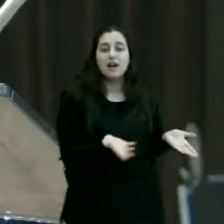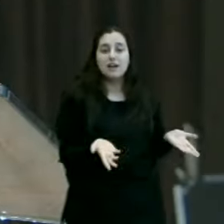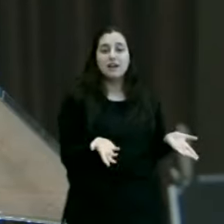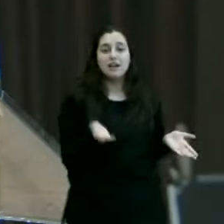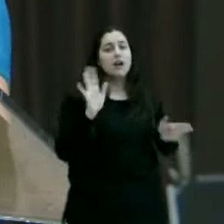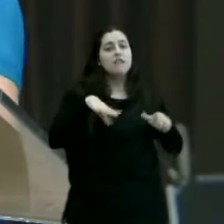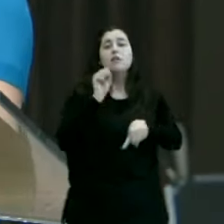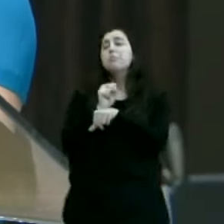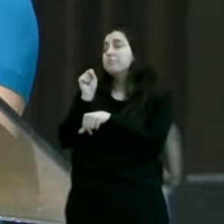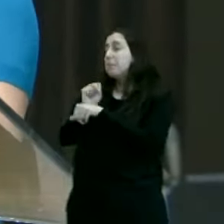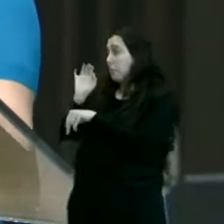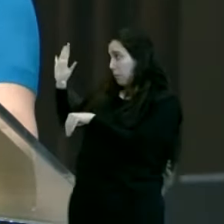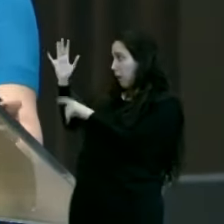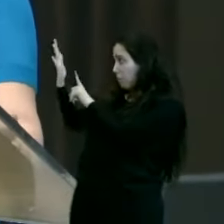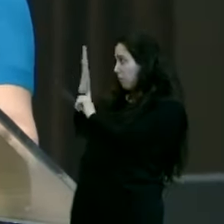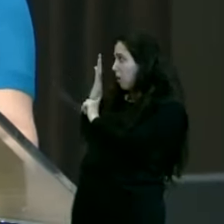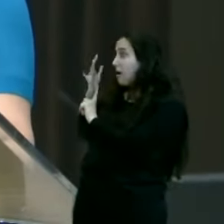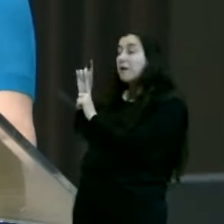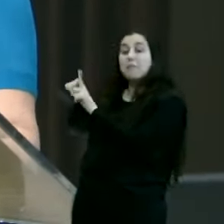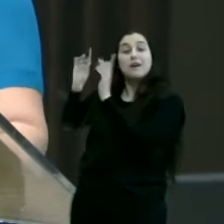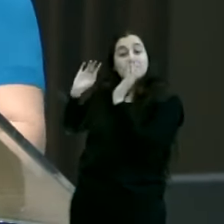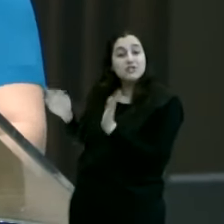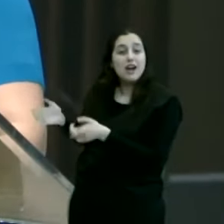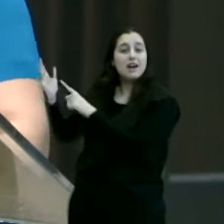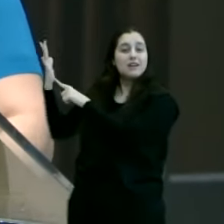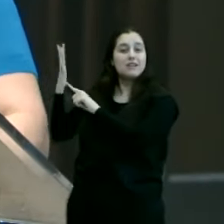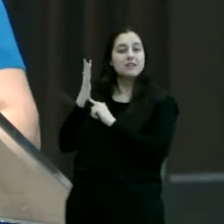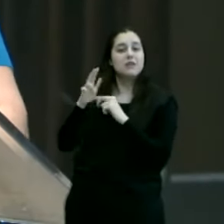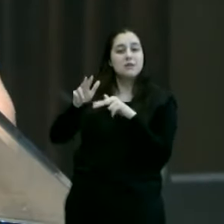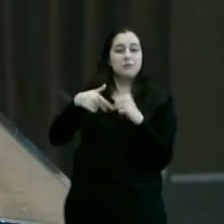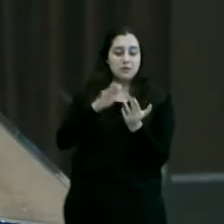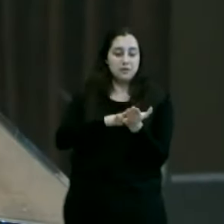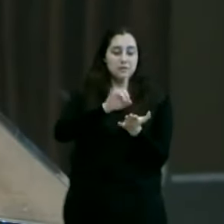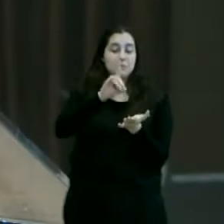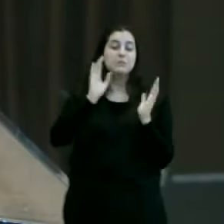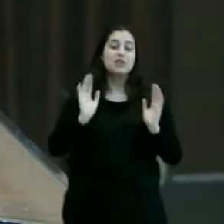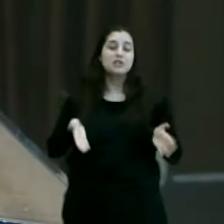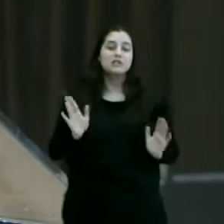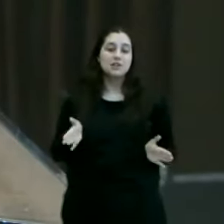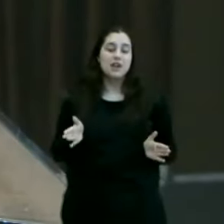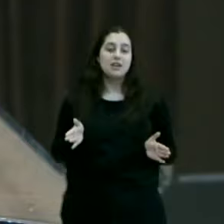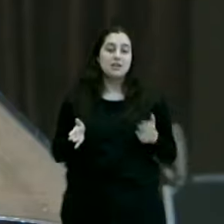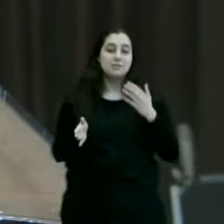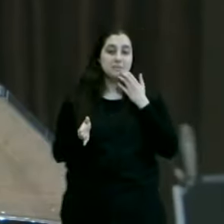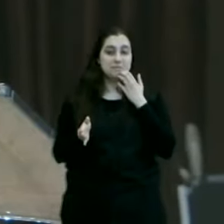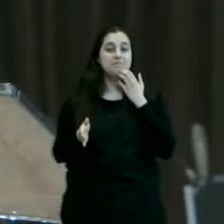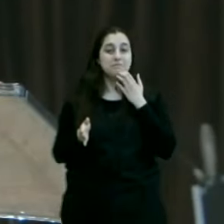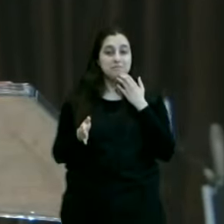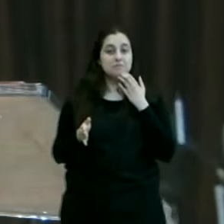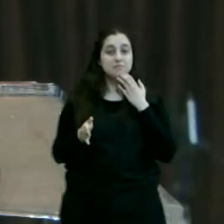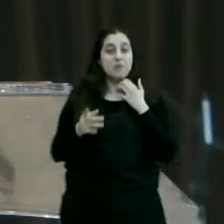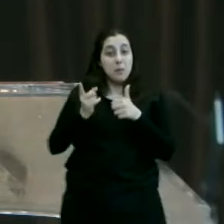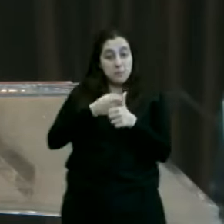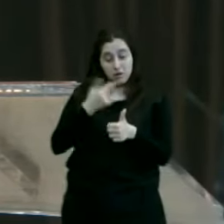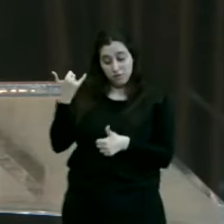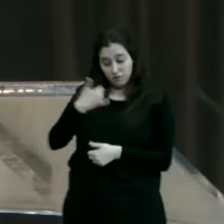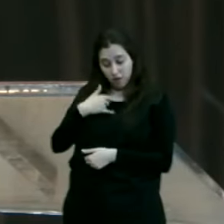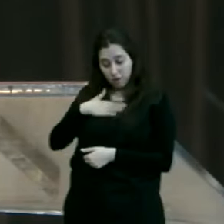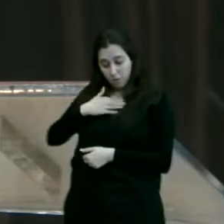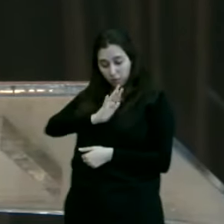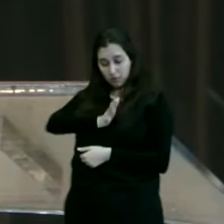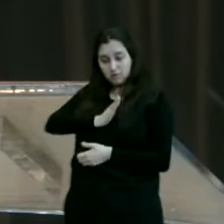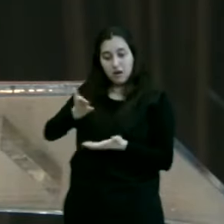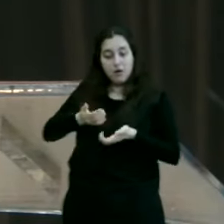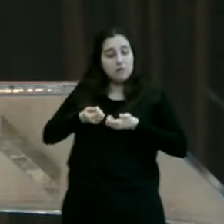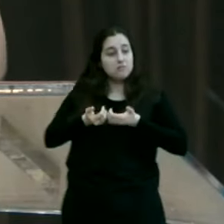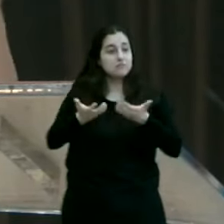na palavra do Senhor, e Ele fala conosco e está falando ao nosso coração. Primeiro falou comigo